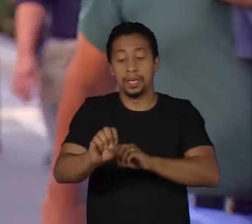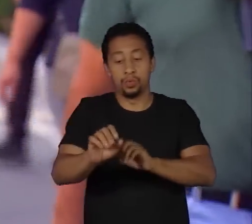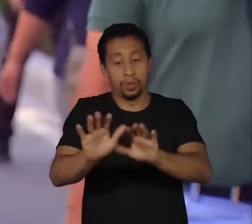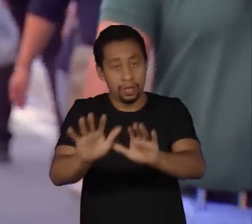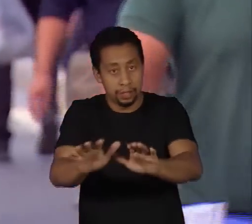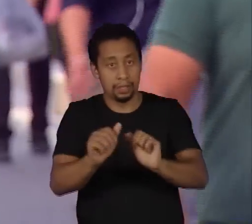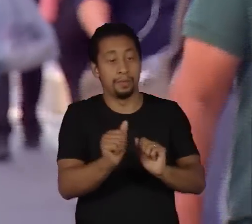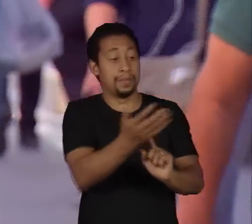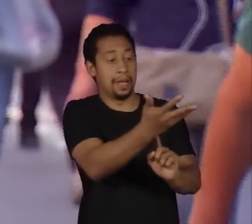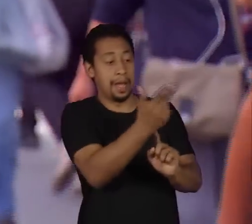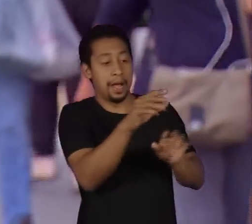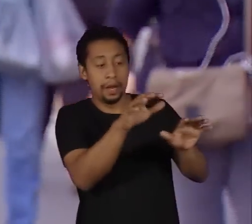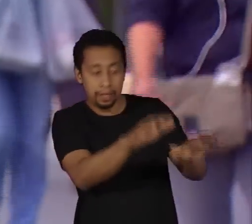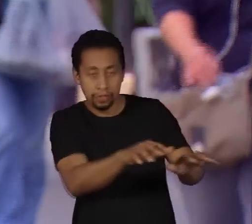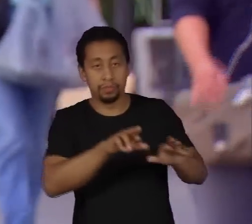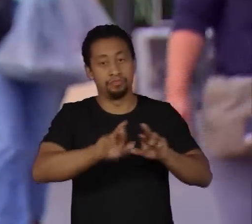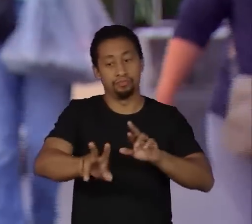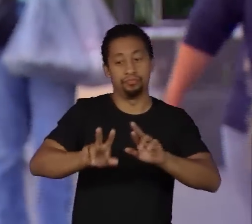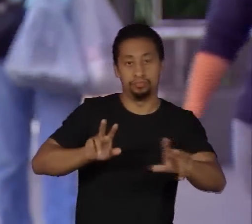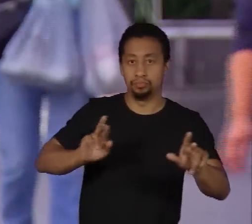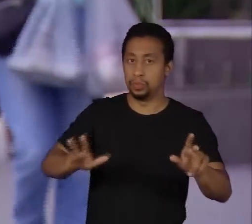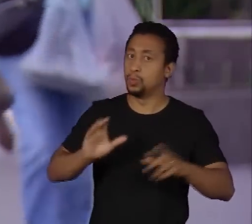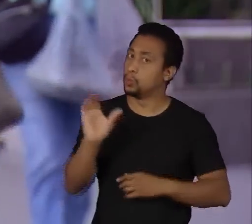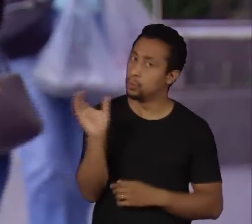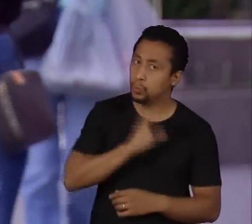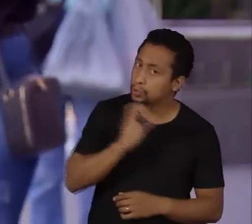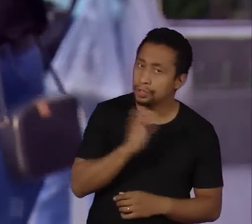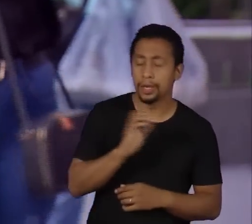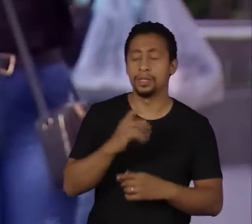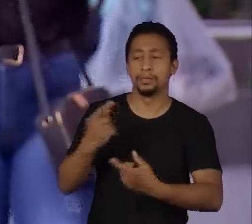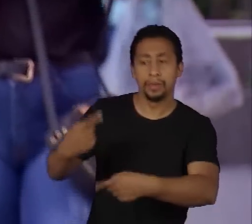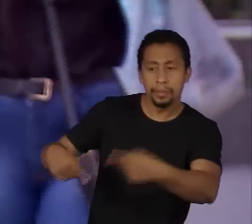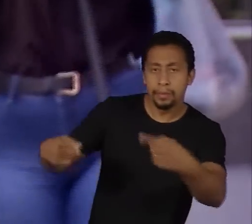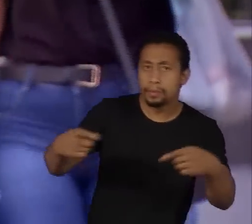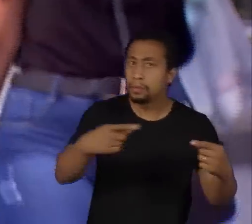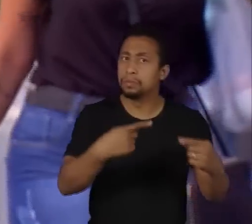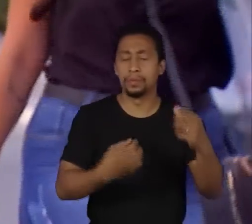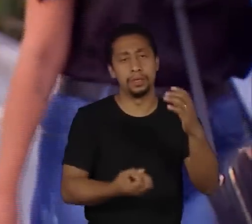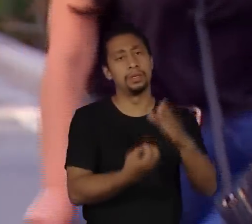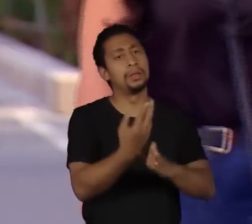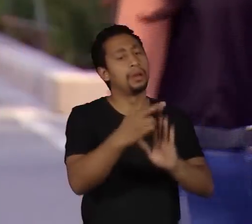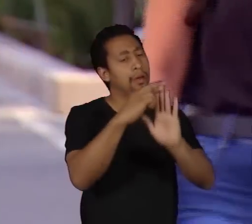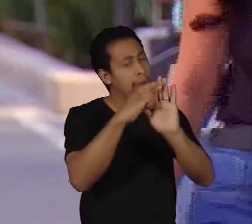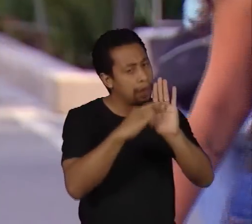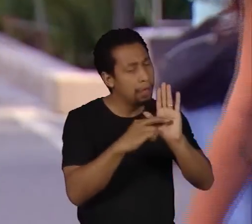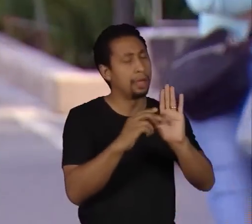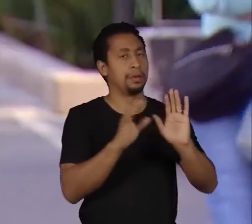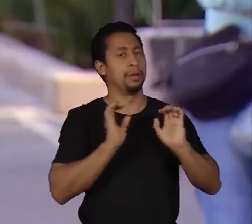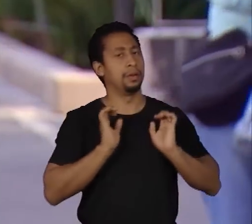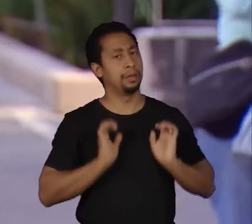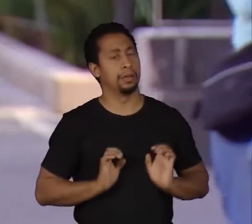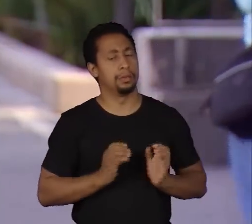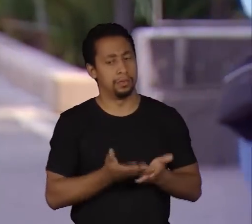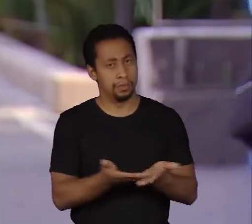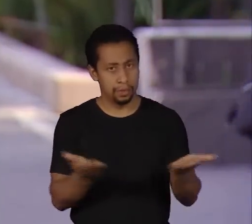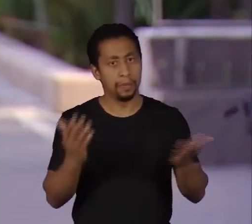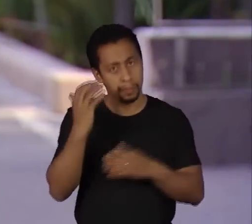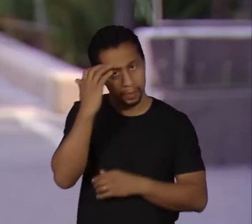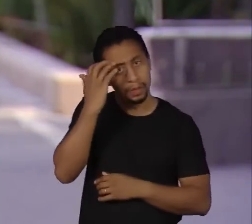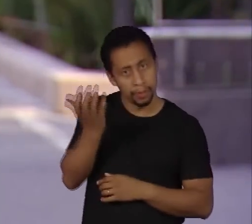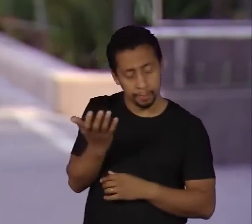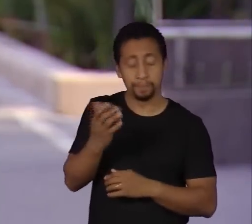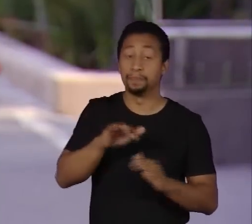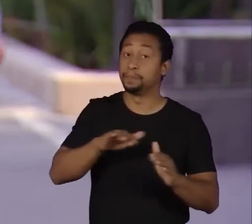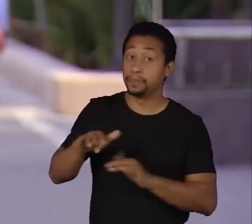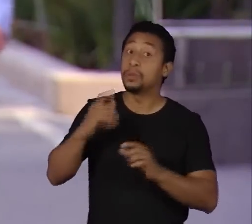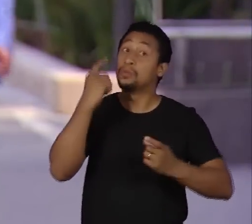arte tem outras. É urgente que se faça uma discussão e que se aplique esses princípios éticos. Outra preocupação